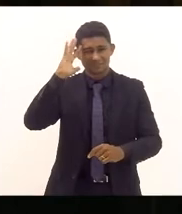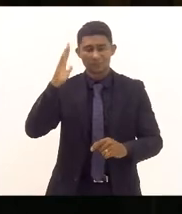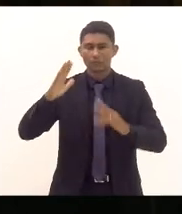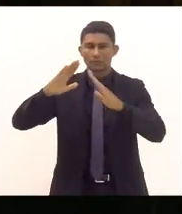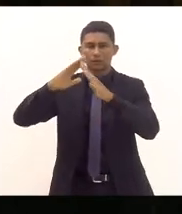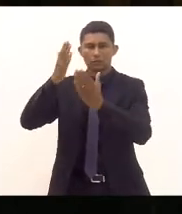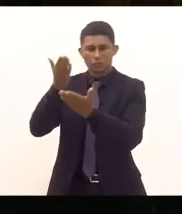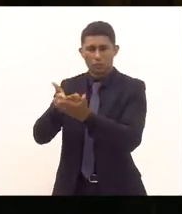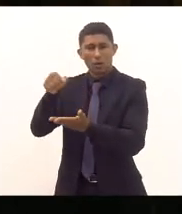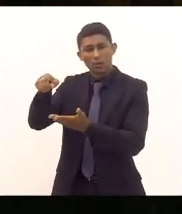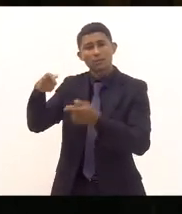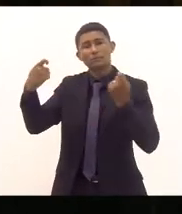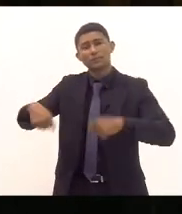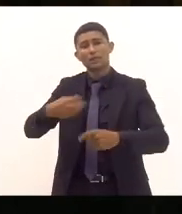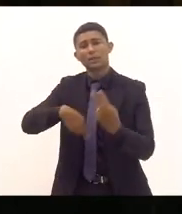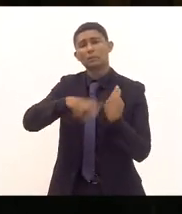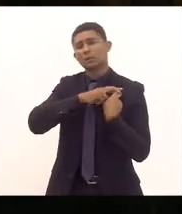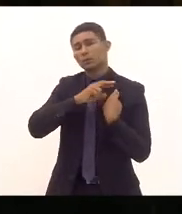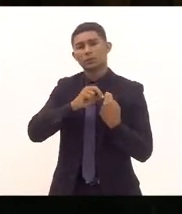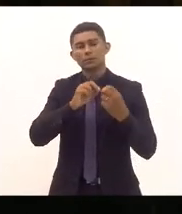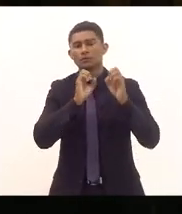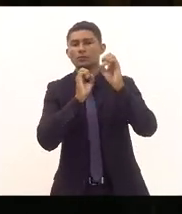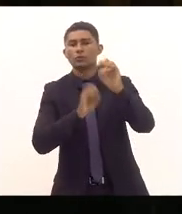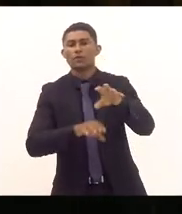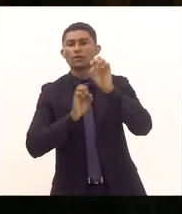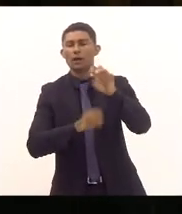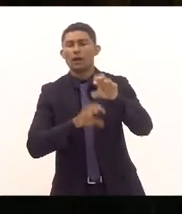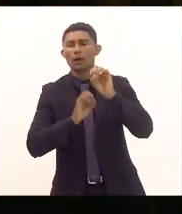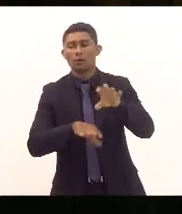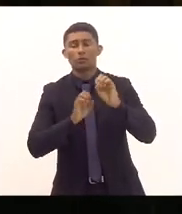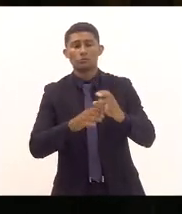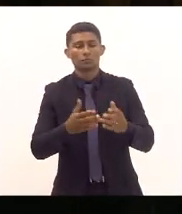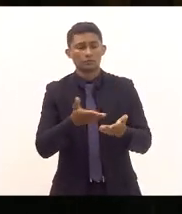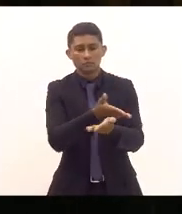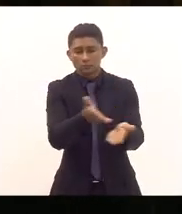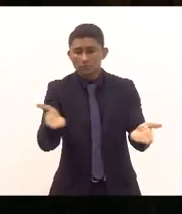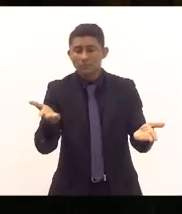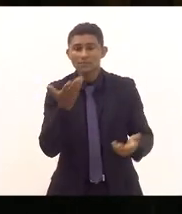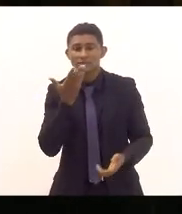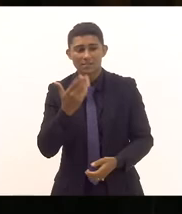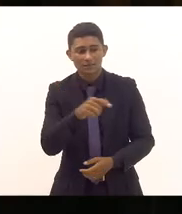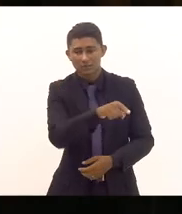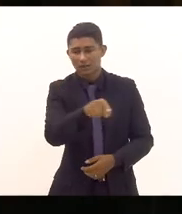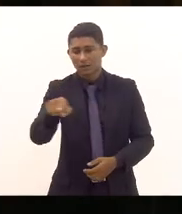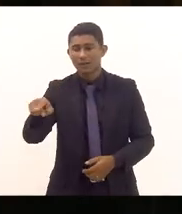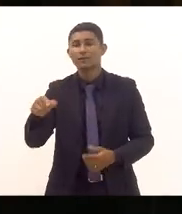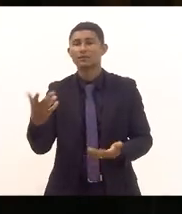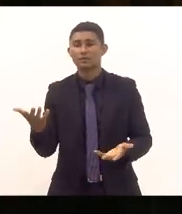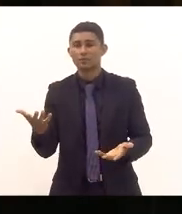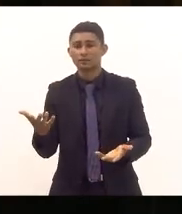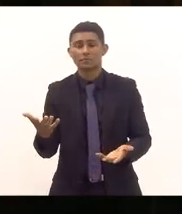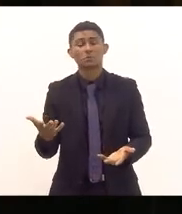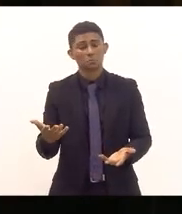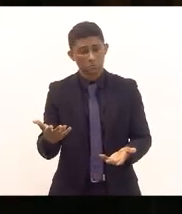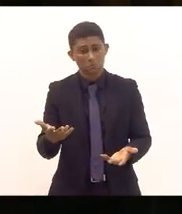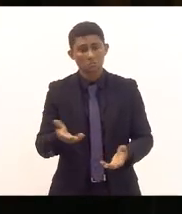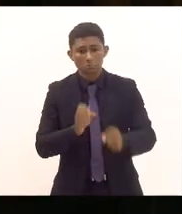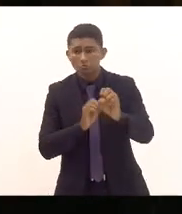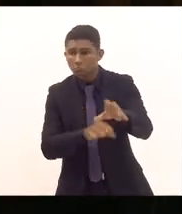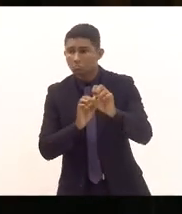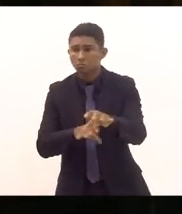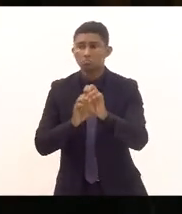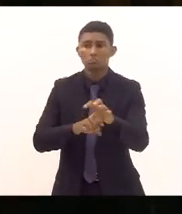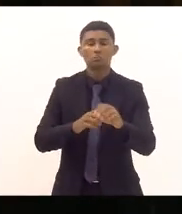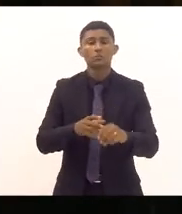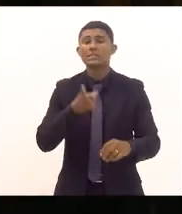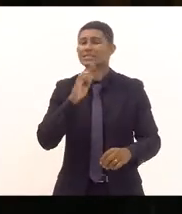levar educação os conceitos básicos para crianças e nesse caso para as crianças da mais tenra idade a partir